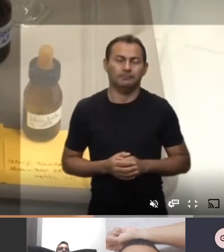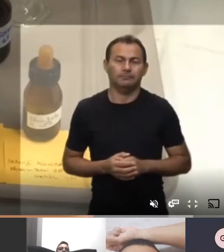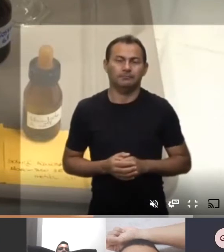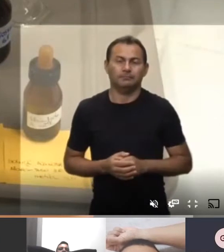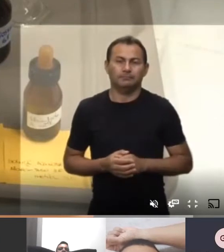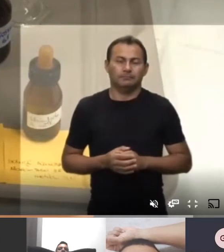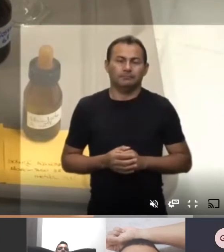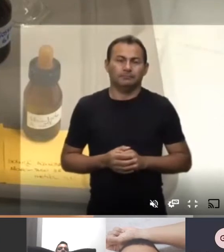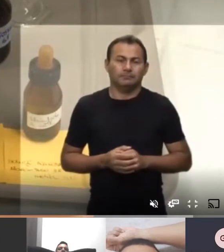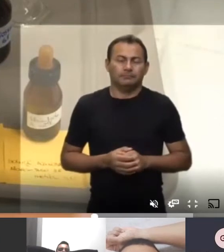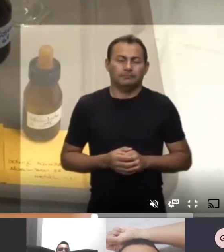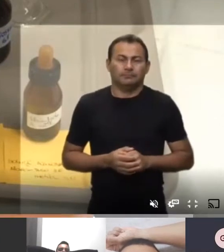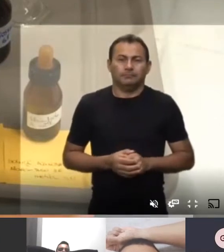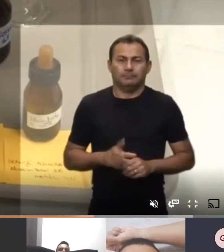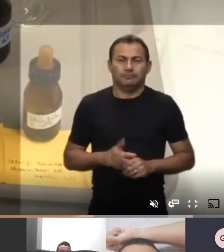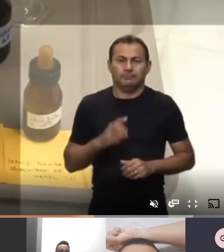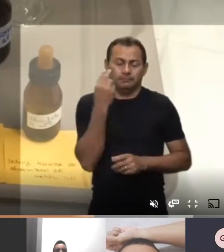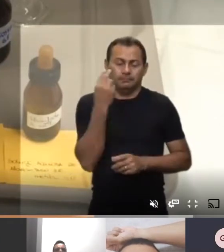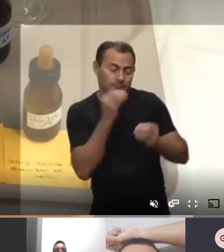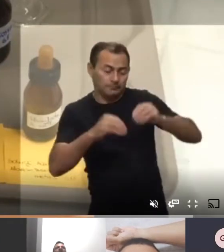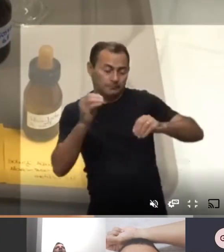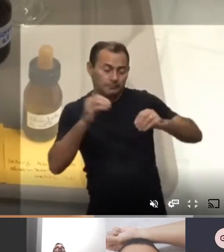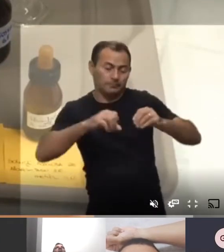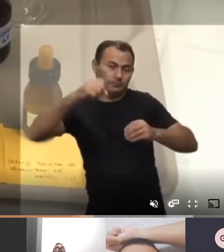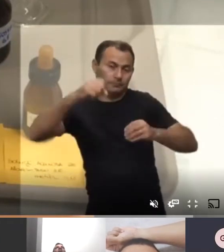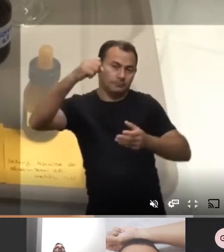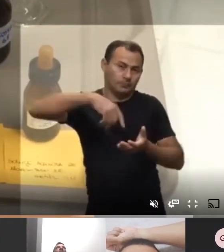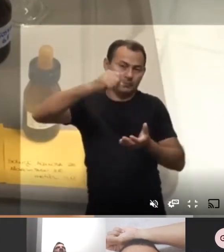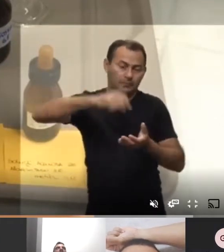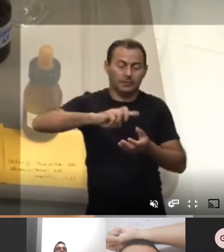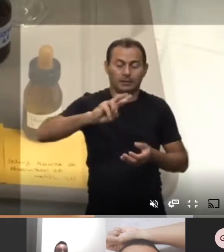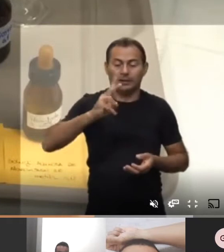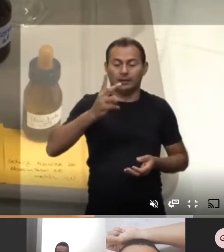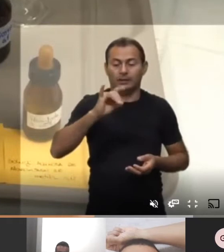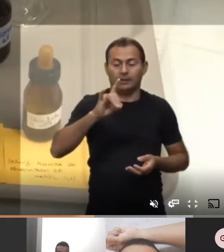mas o pH continua se estabilizando.